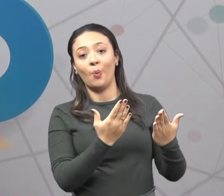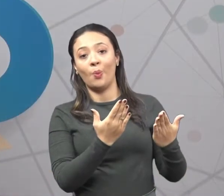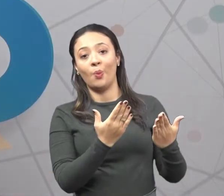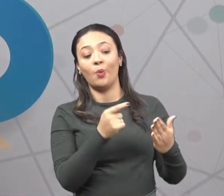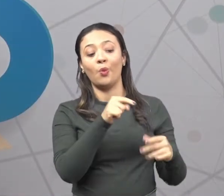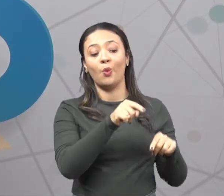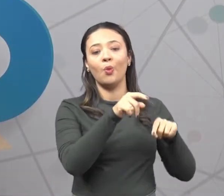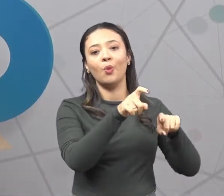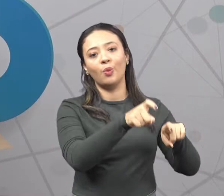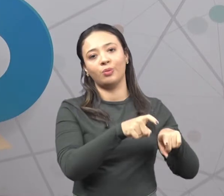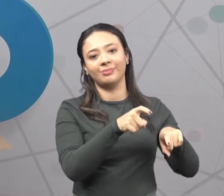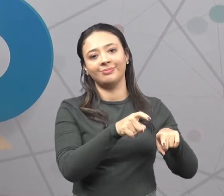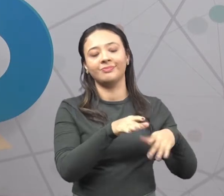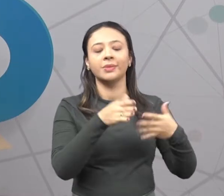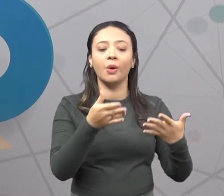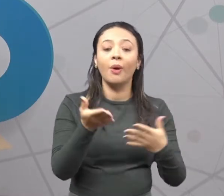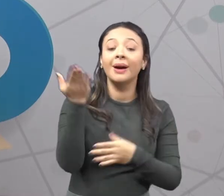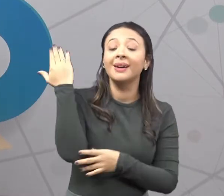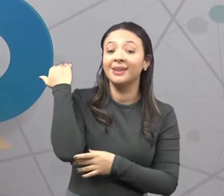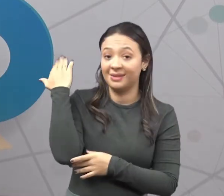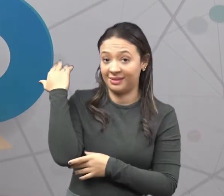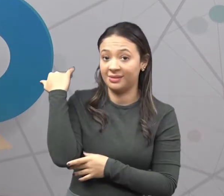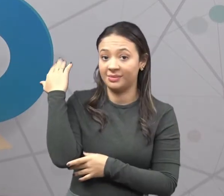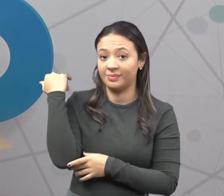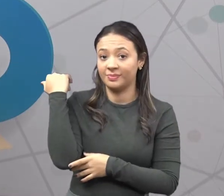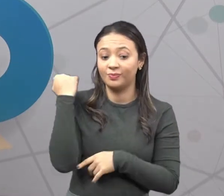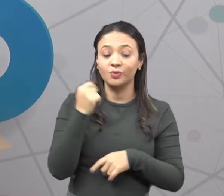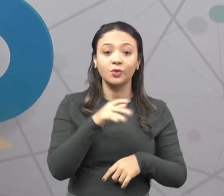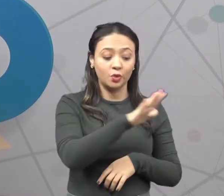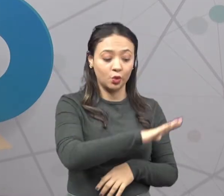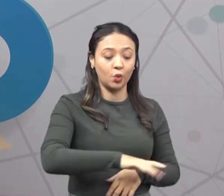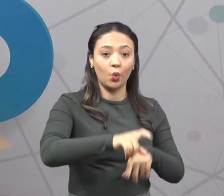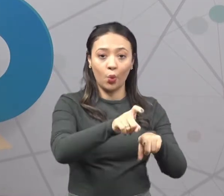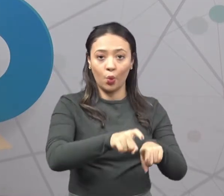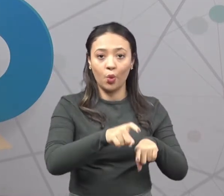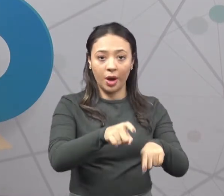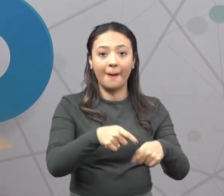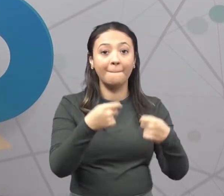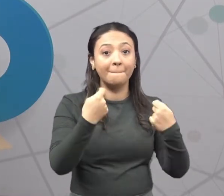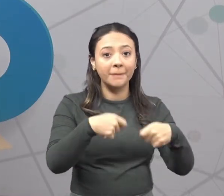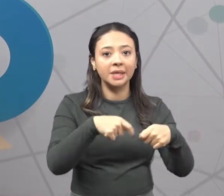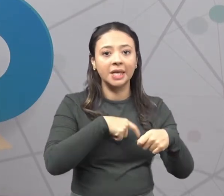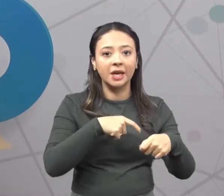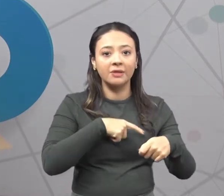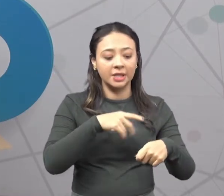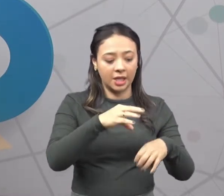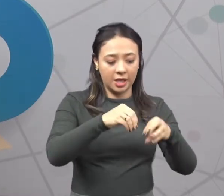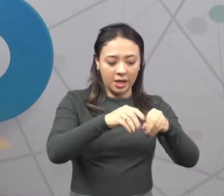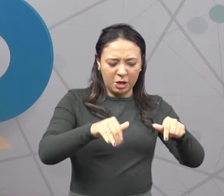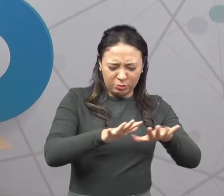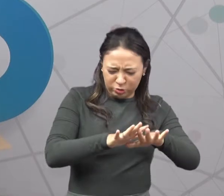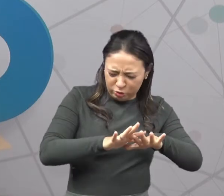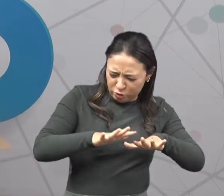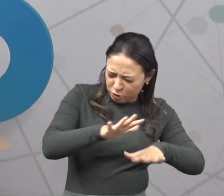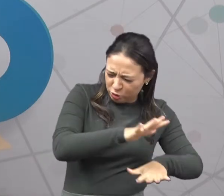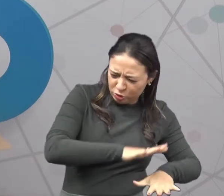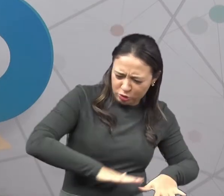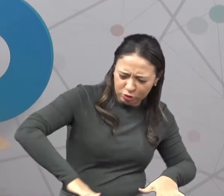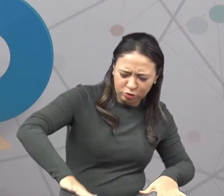que antigamente o campo precisava de uma extensão de terra bem maior. Por